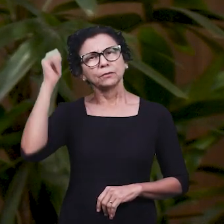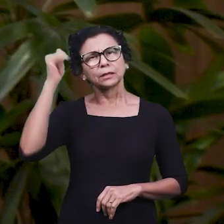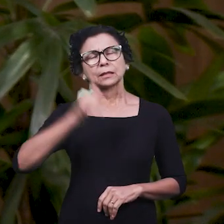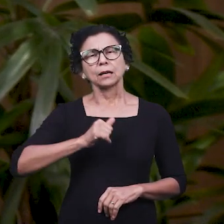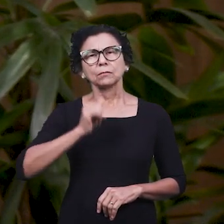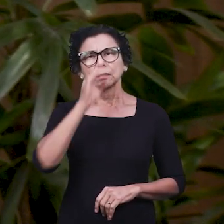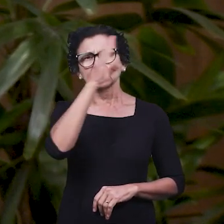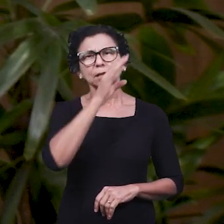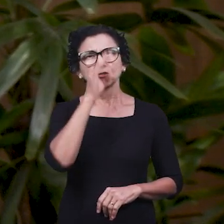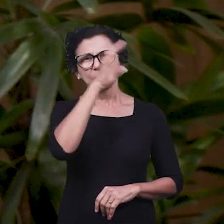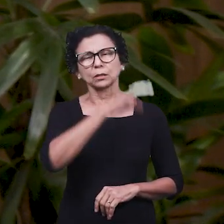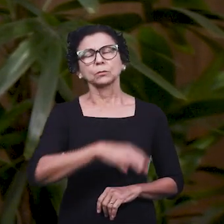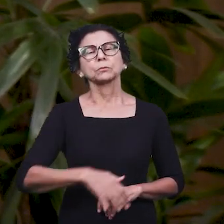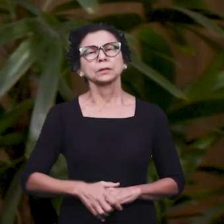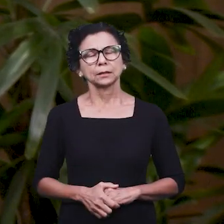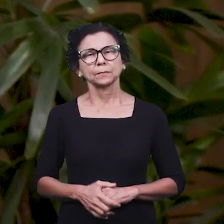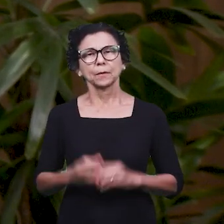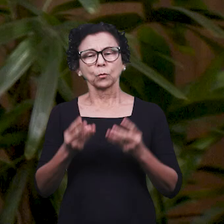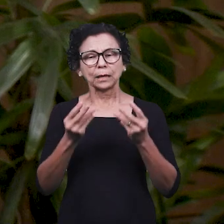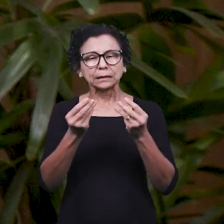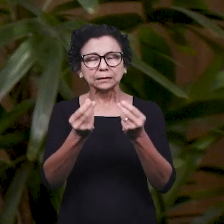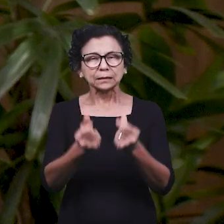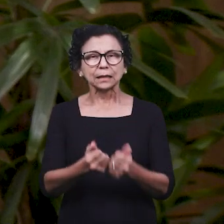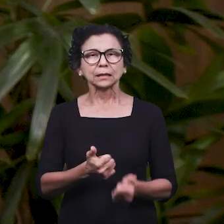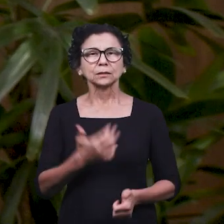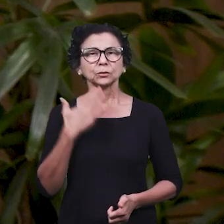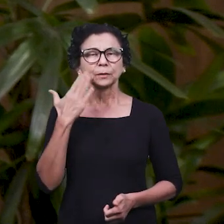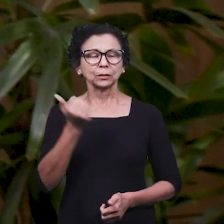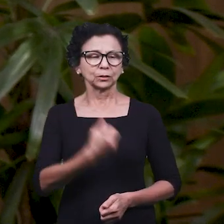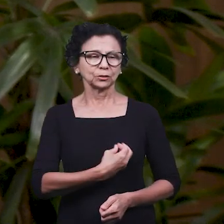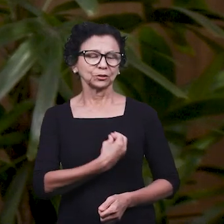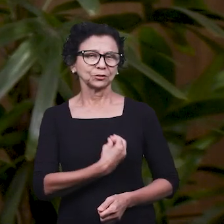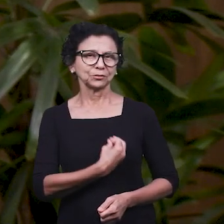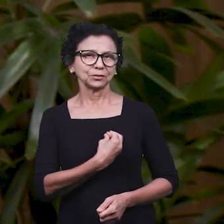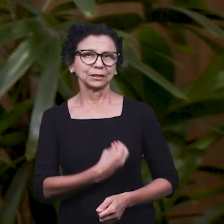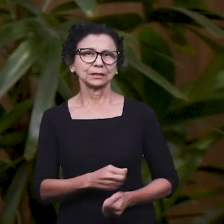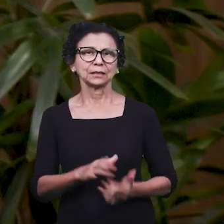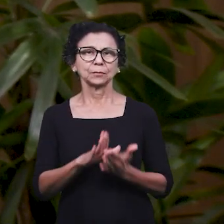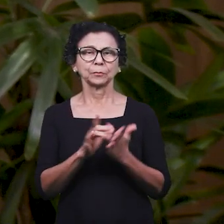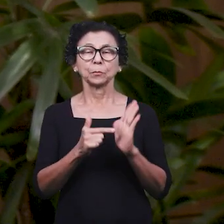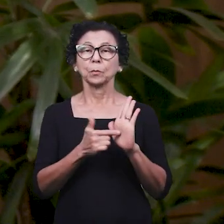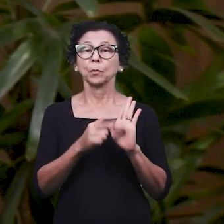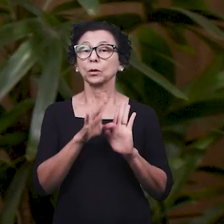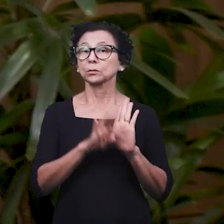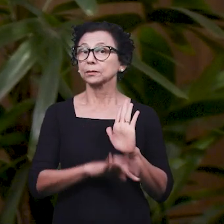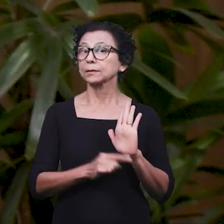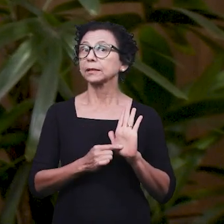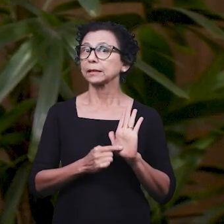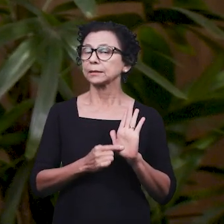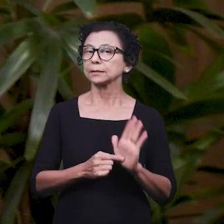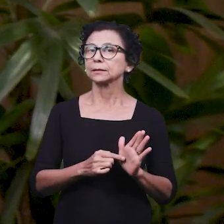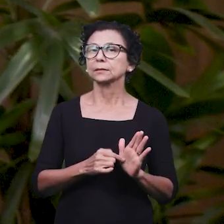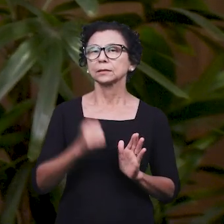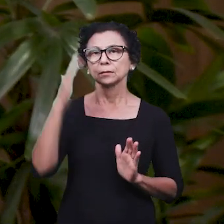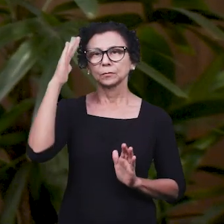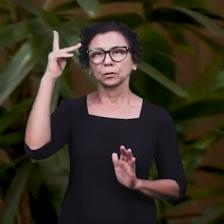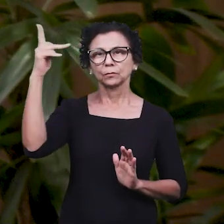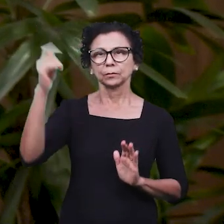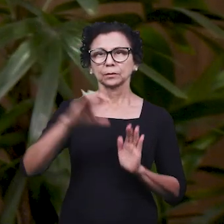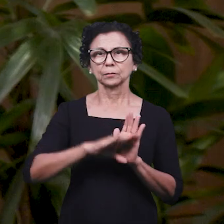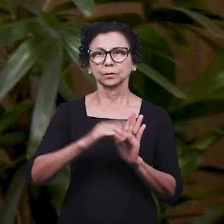teremos uma qualidade de vida melhor. Tem um texto bíblico que fala sobre isso, né? Lá em